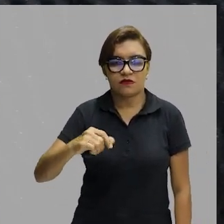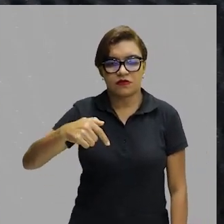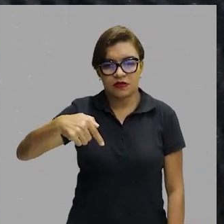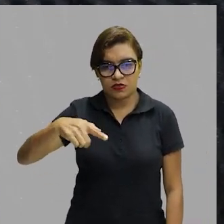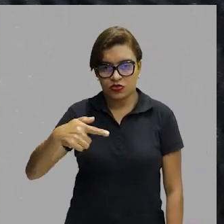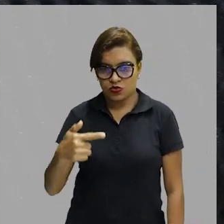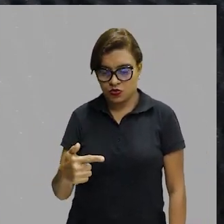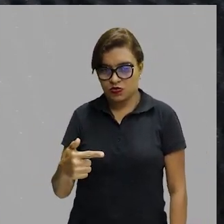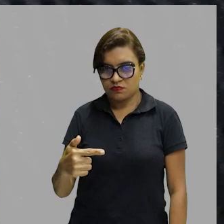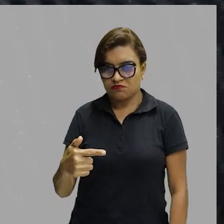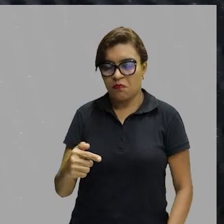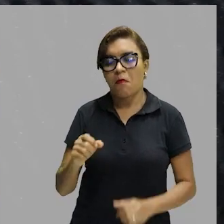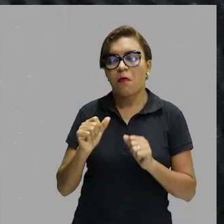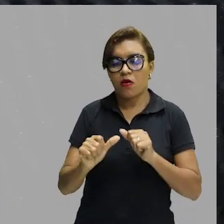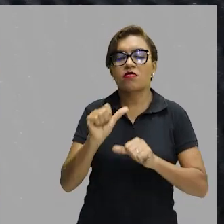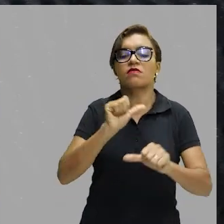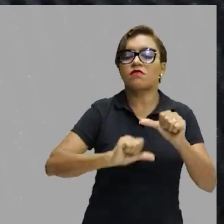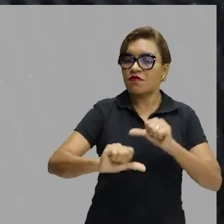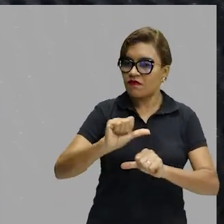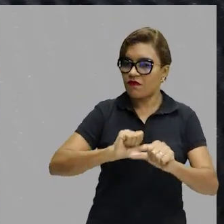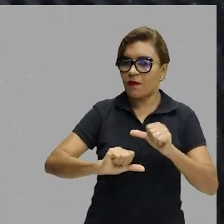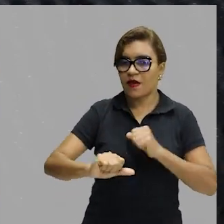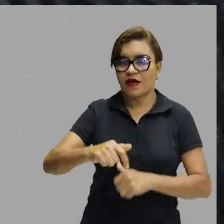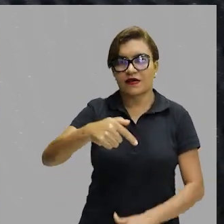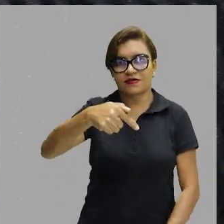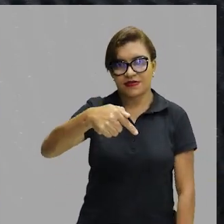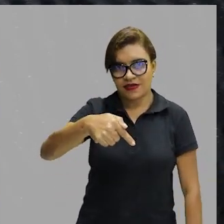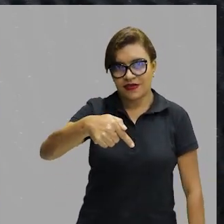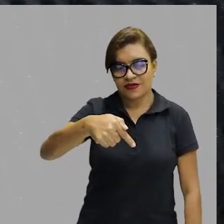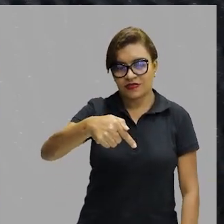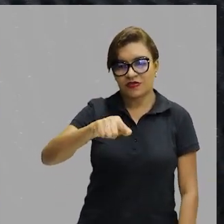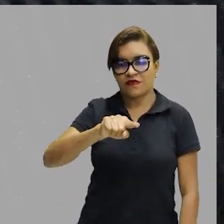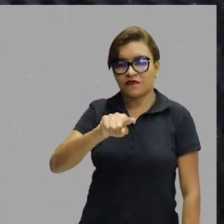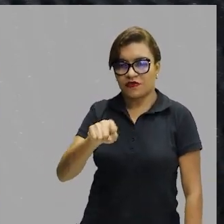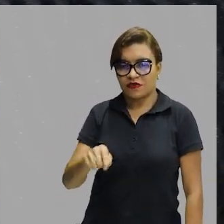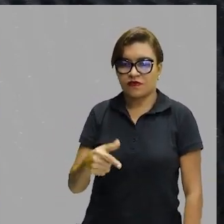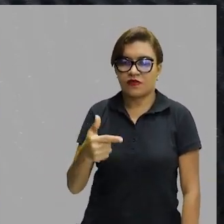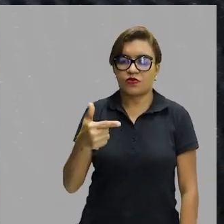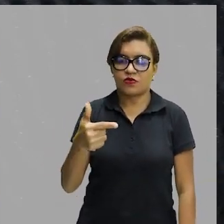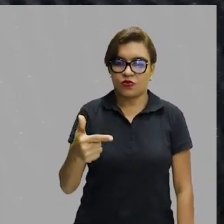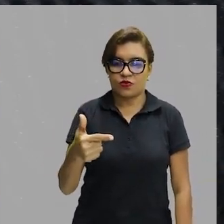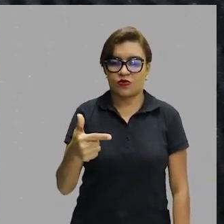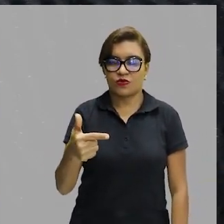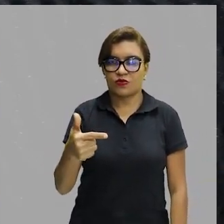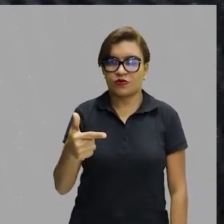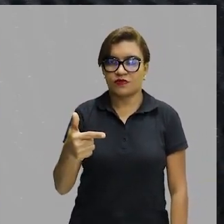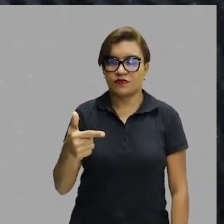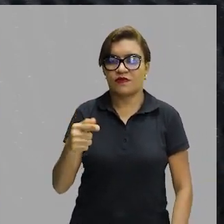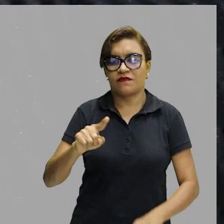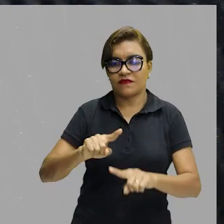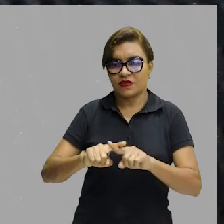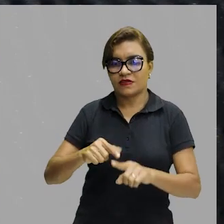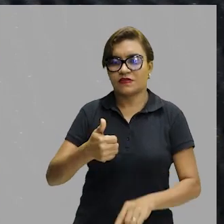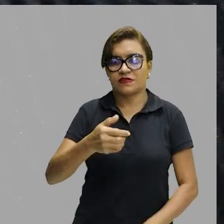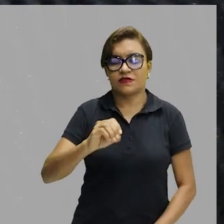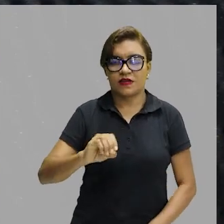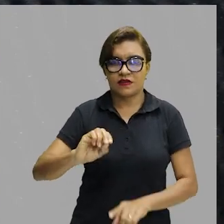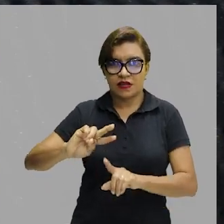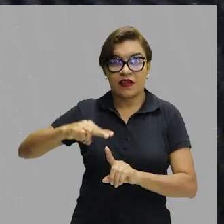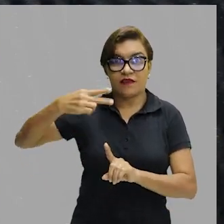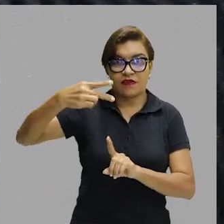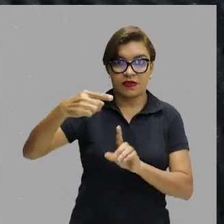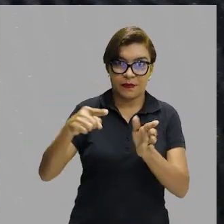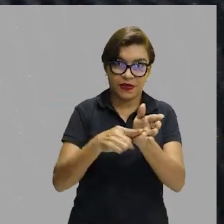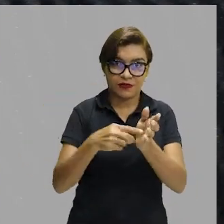0,0072, que eu posso transformar em notação científica. 7,2 vezes 10 a menos